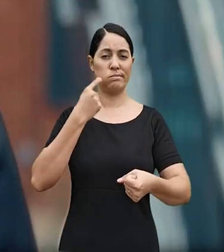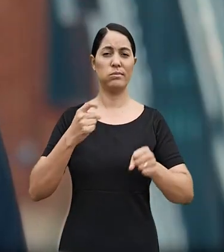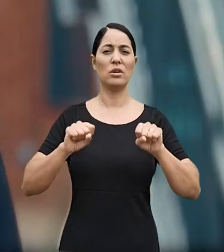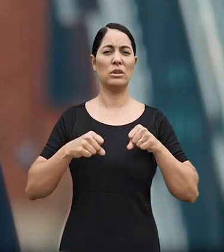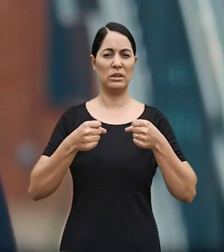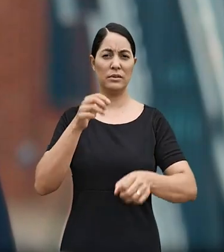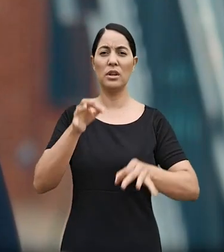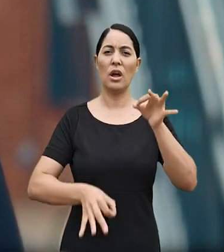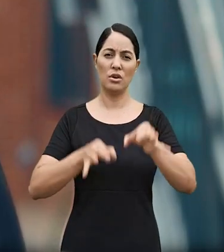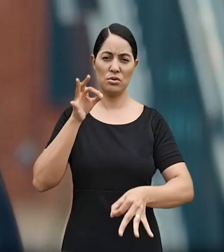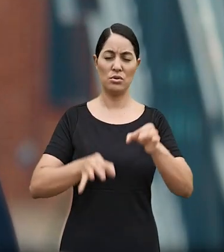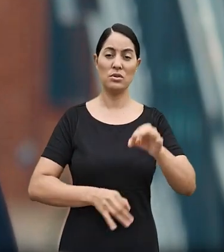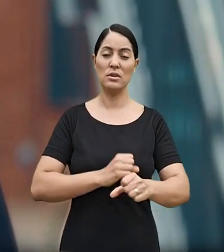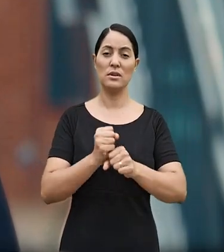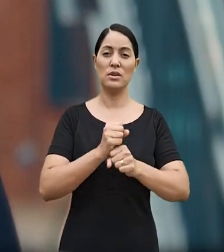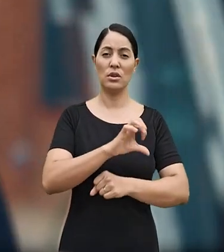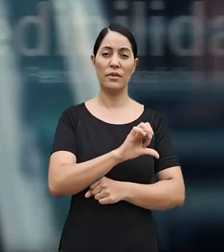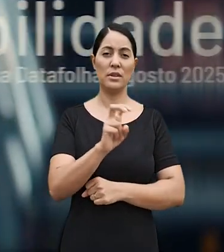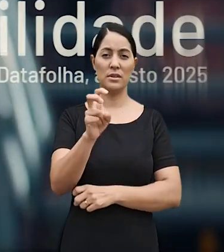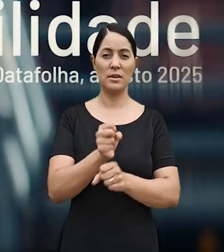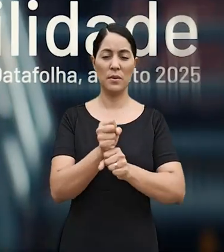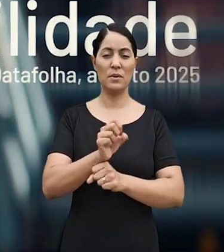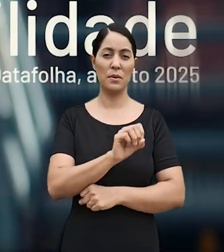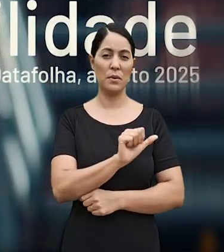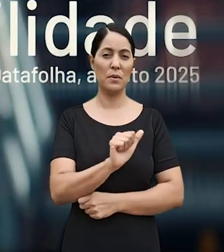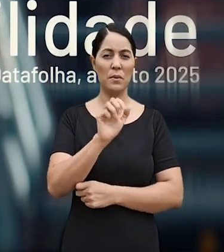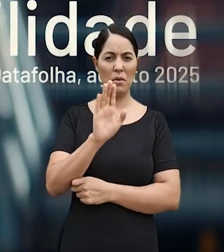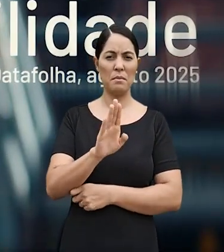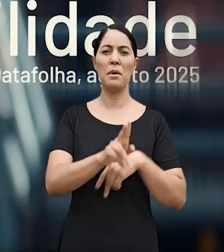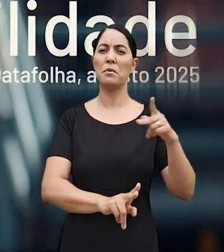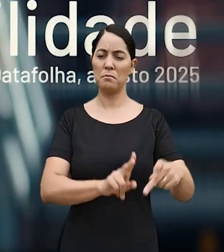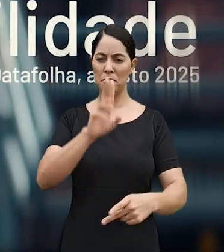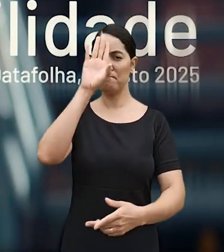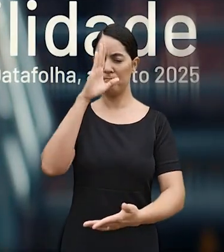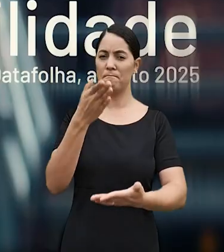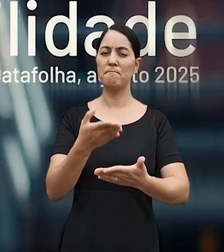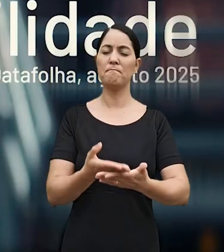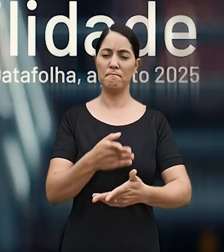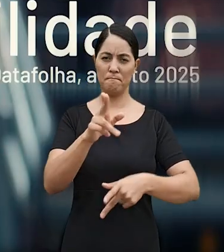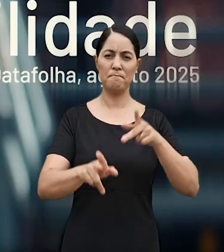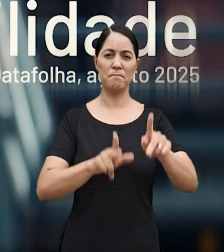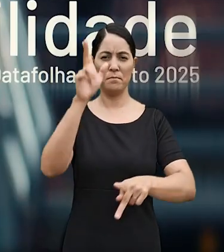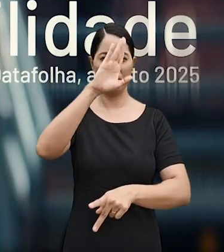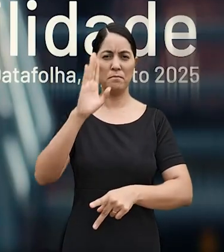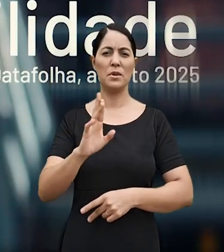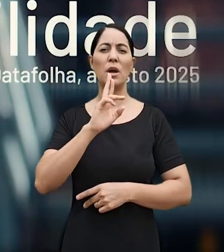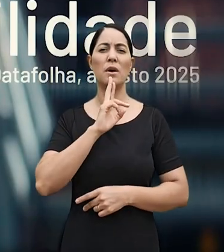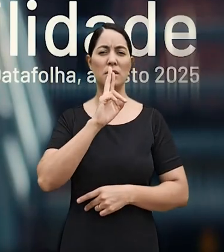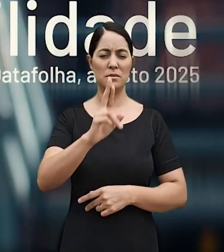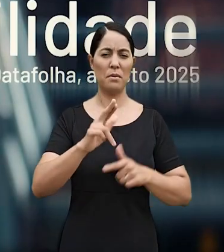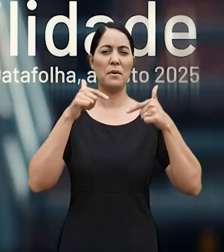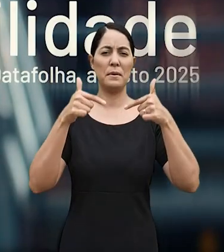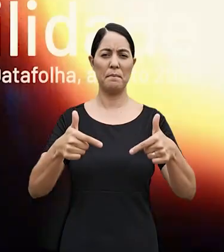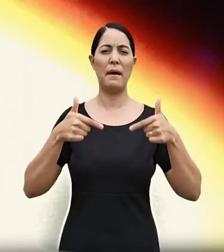Aos 95 anos, a OAB é uma das instituições de maior credibilidade do povo brasileiro. Resultado de um trabalho que não para